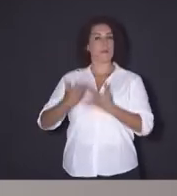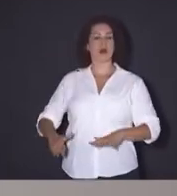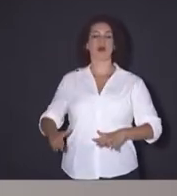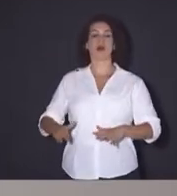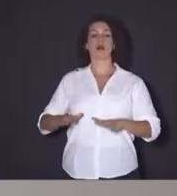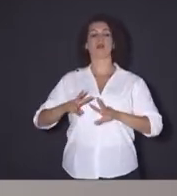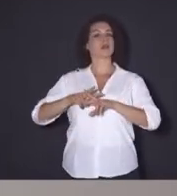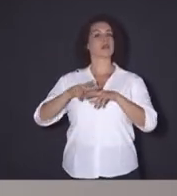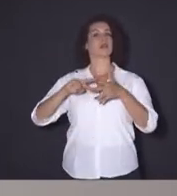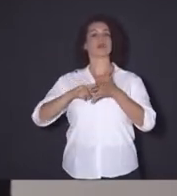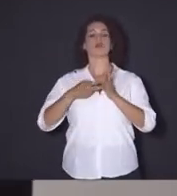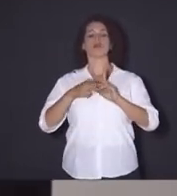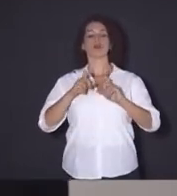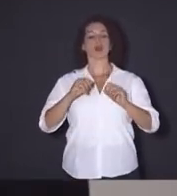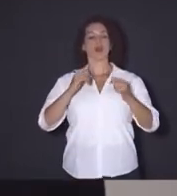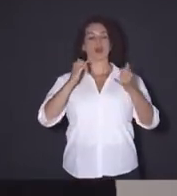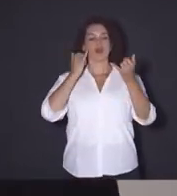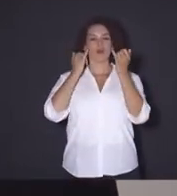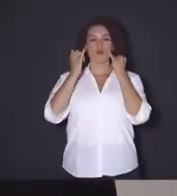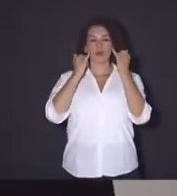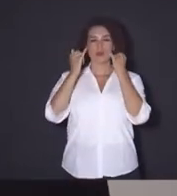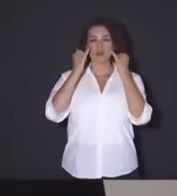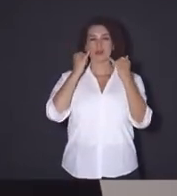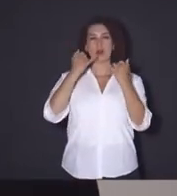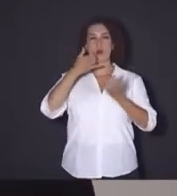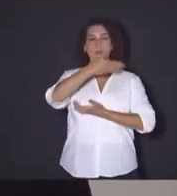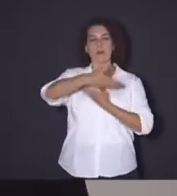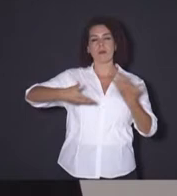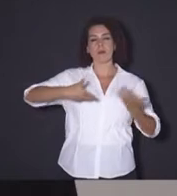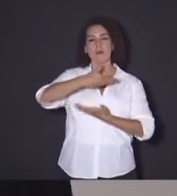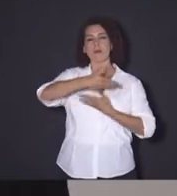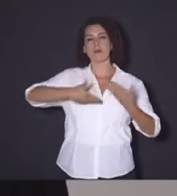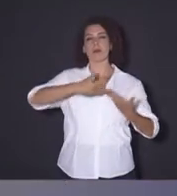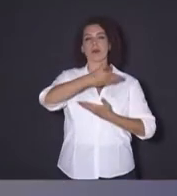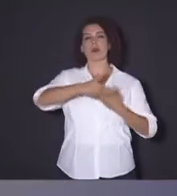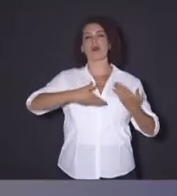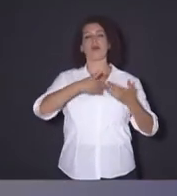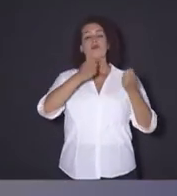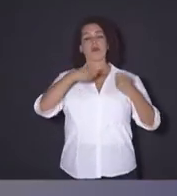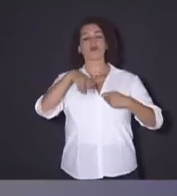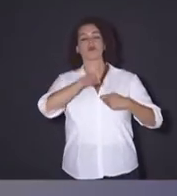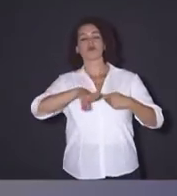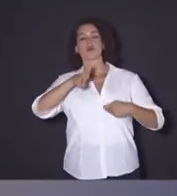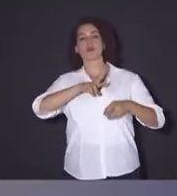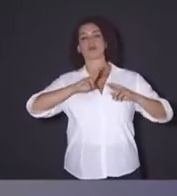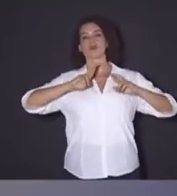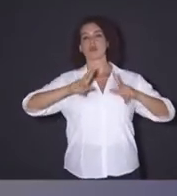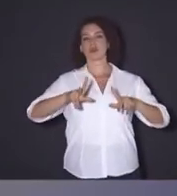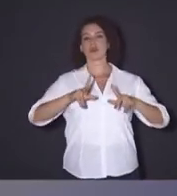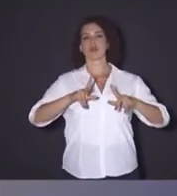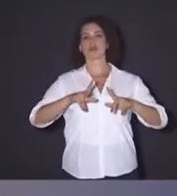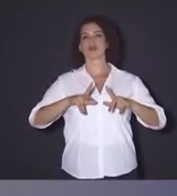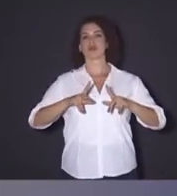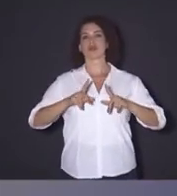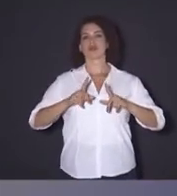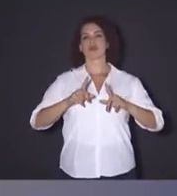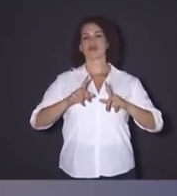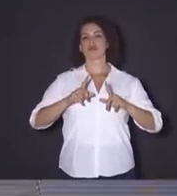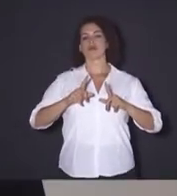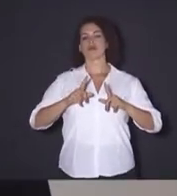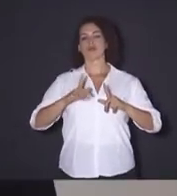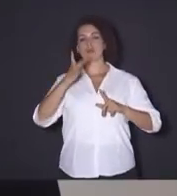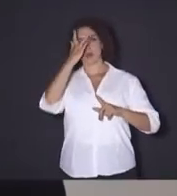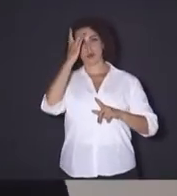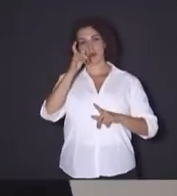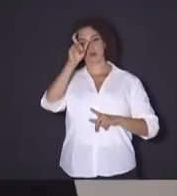informações, poderá ter seu uso, eu diria, diferenciado em termos de custos para o usuário